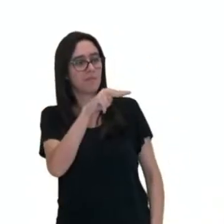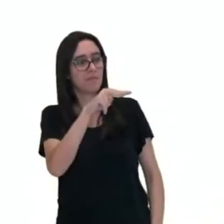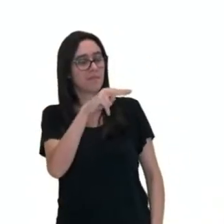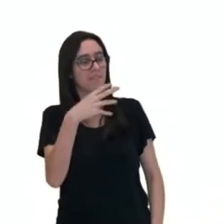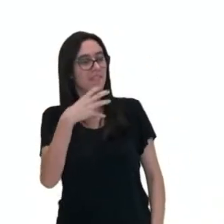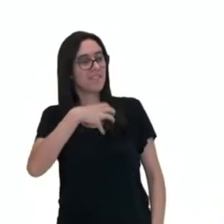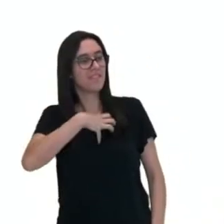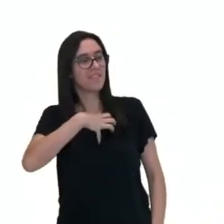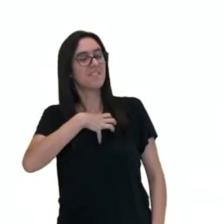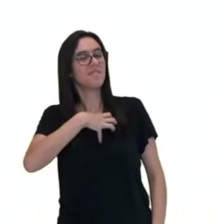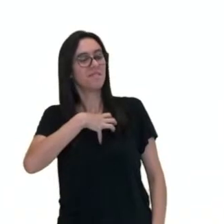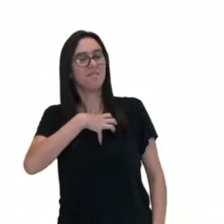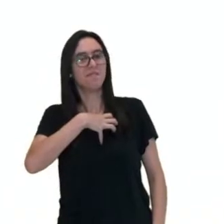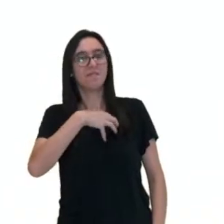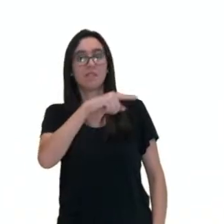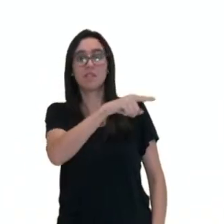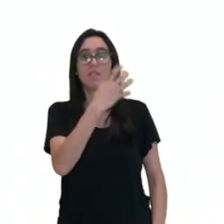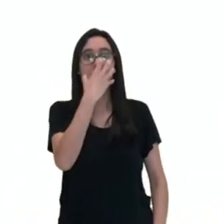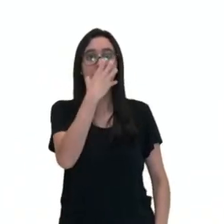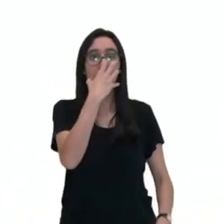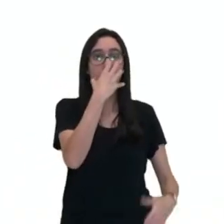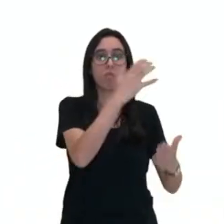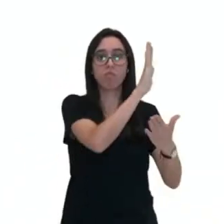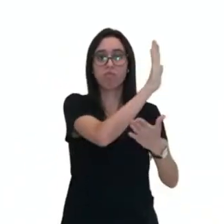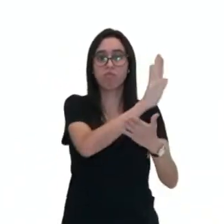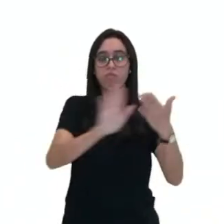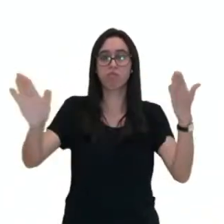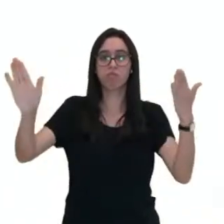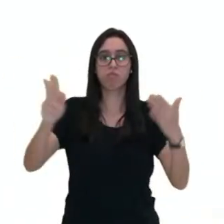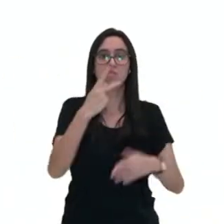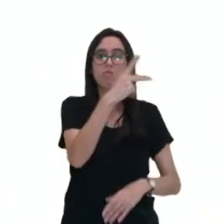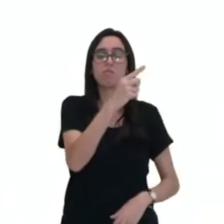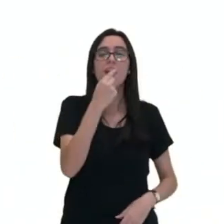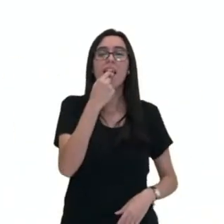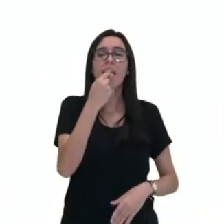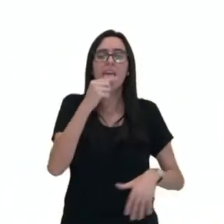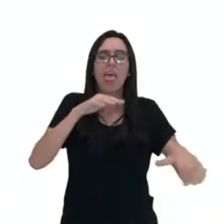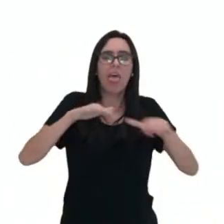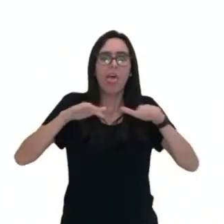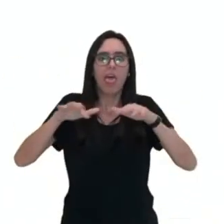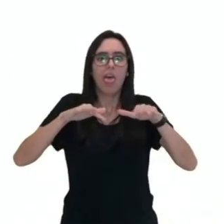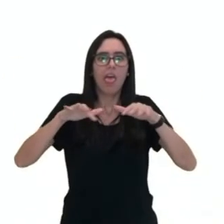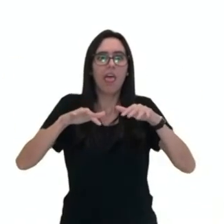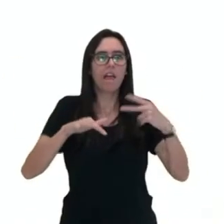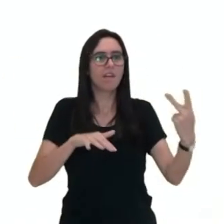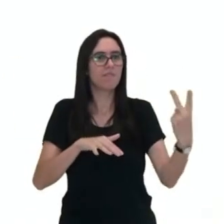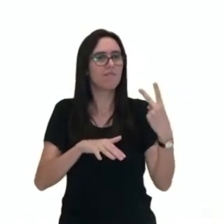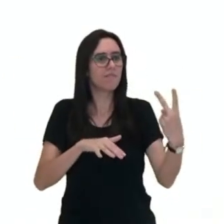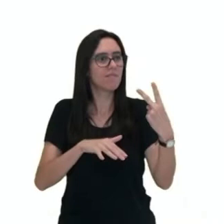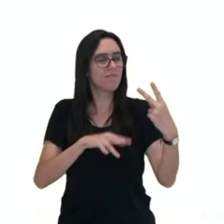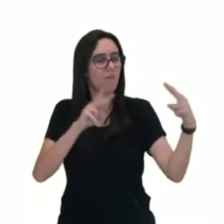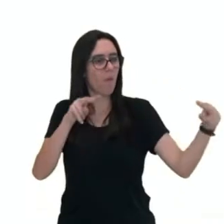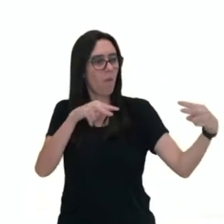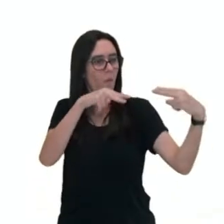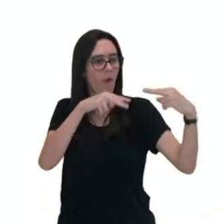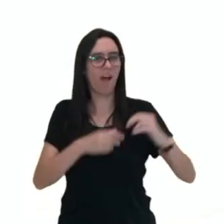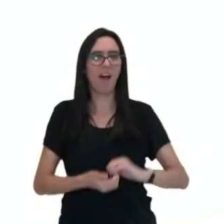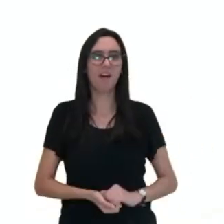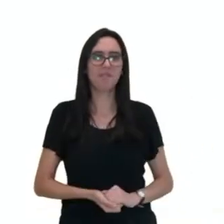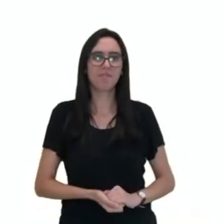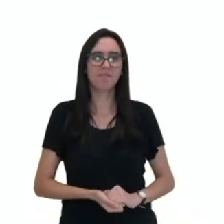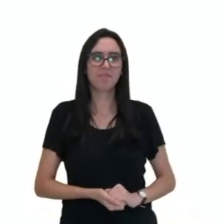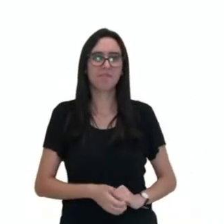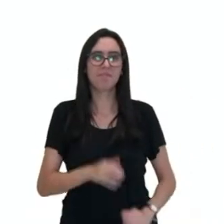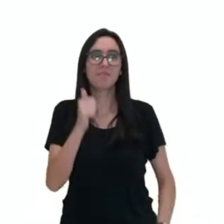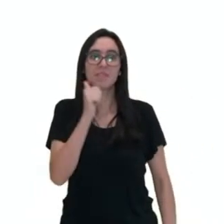avisado, o cachorro estacou diante dela. Sua língua vibrava. Ambos se olhavam. Ela olhava-o